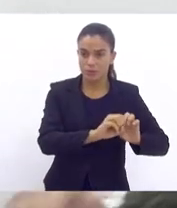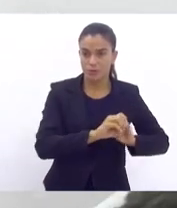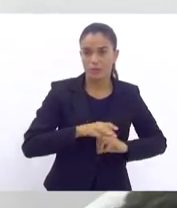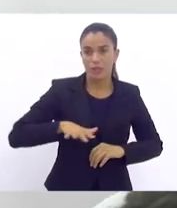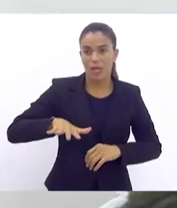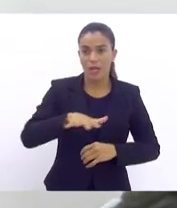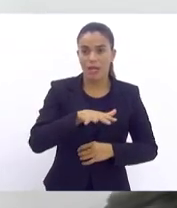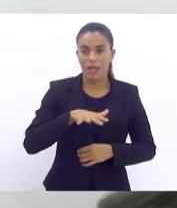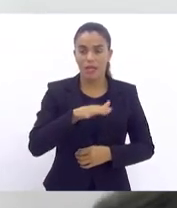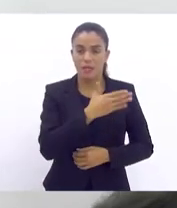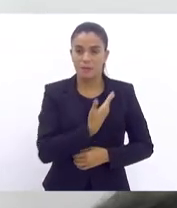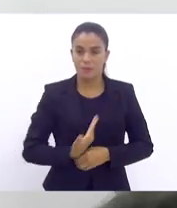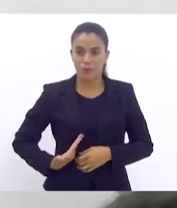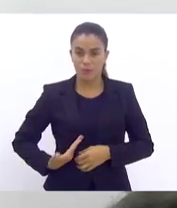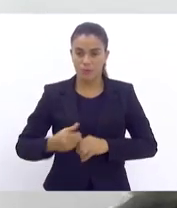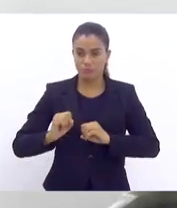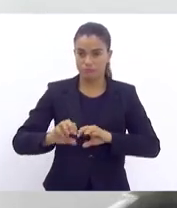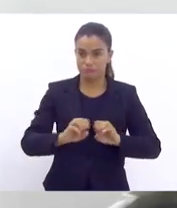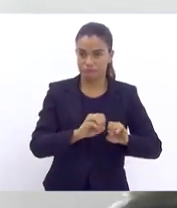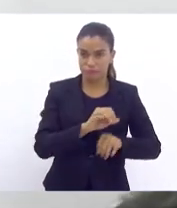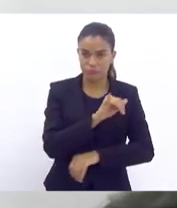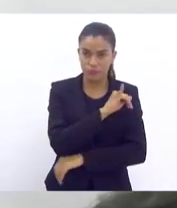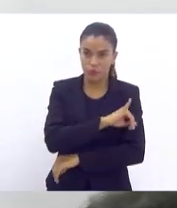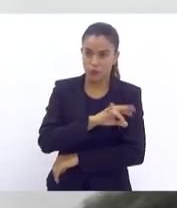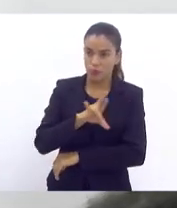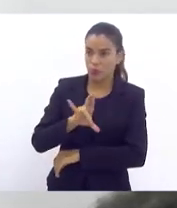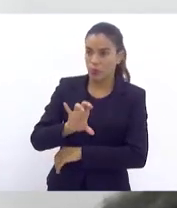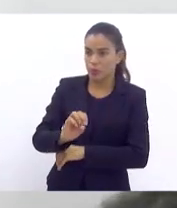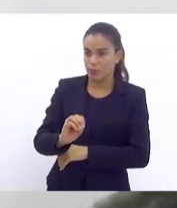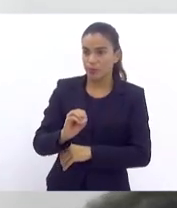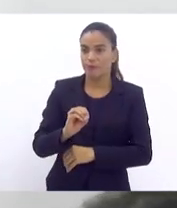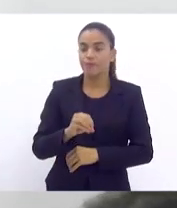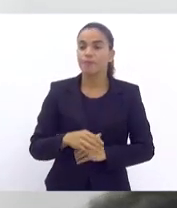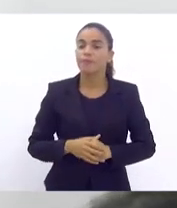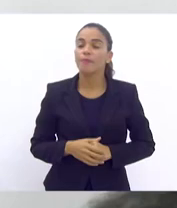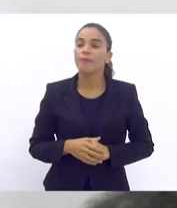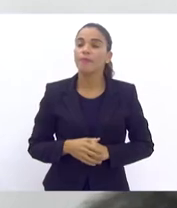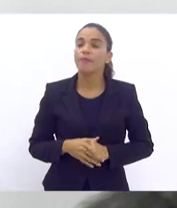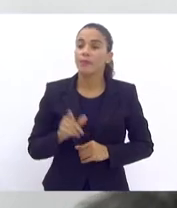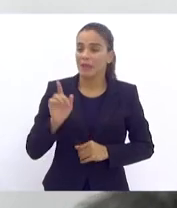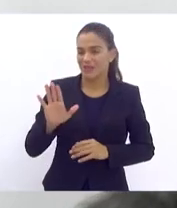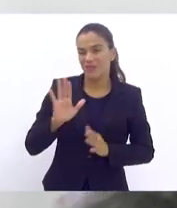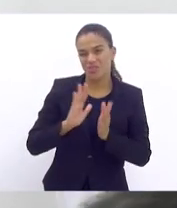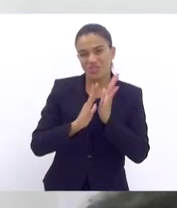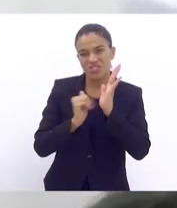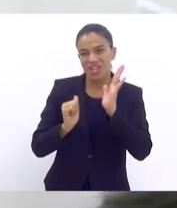rede pública estadual de ensino do Rio de Janeiro para parecer deputada Veronica